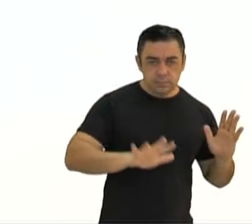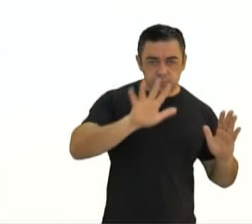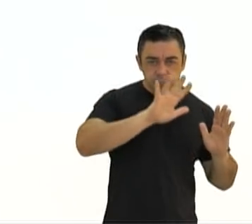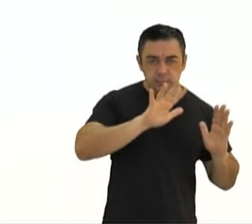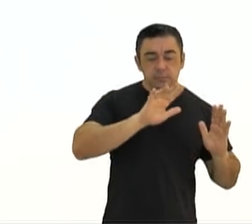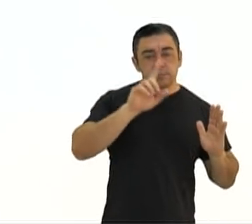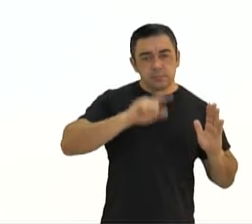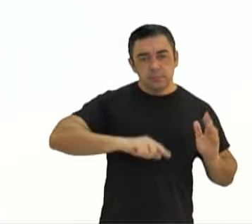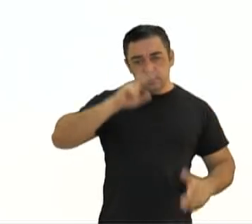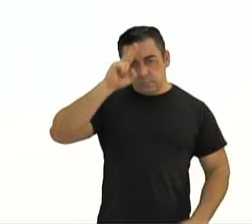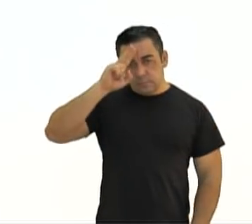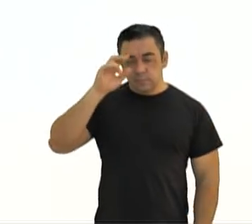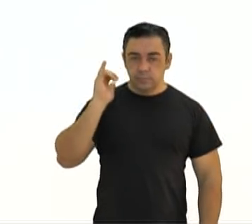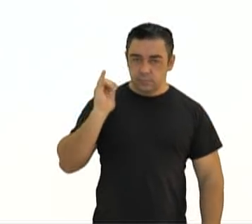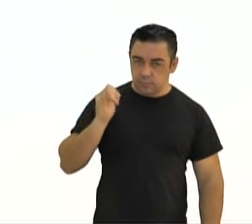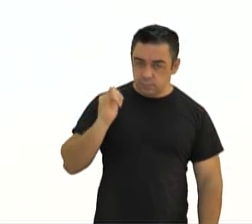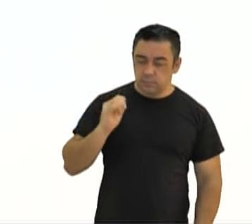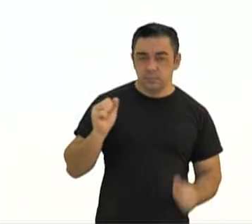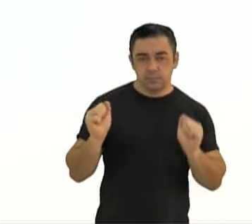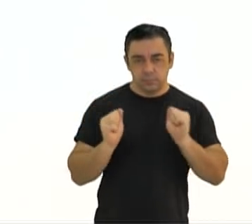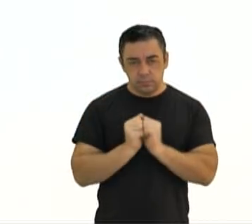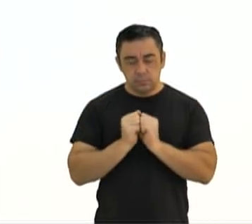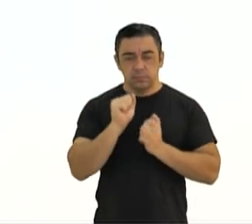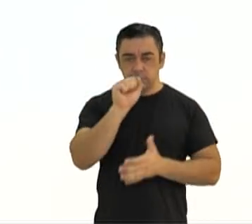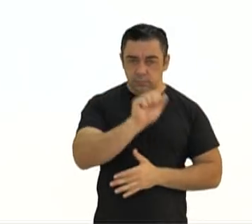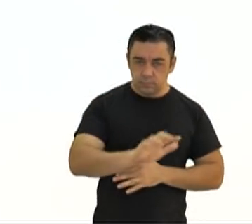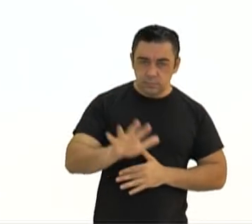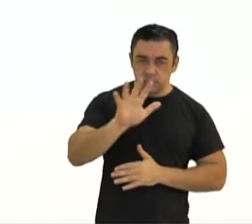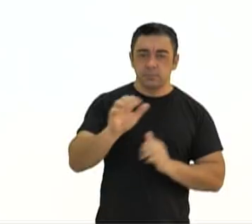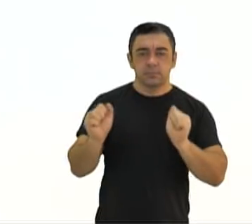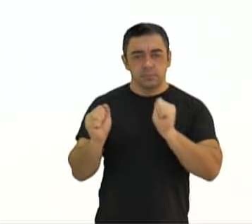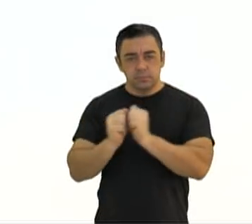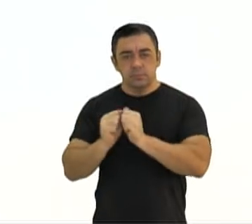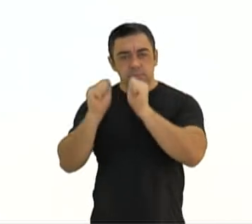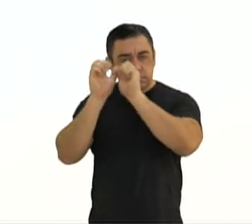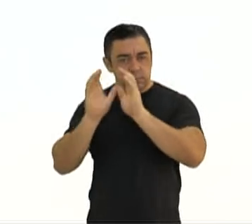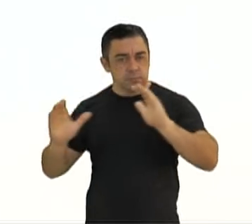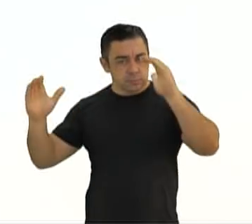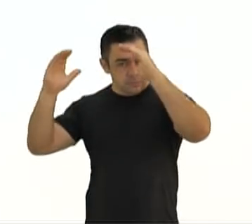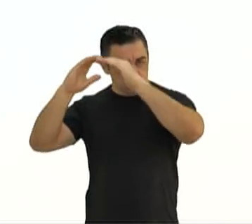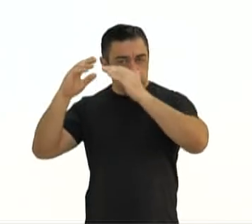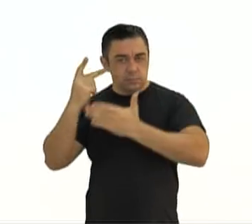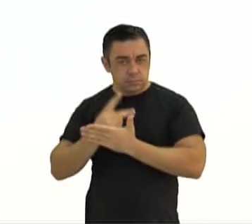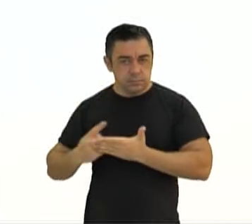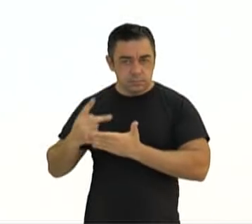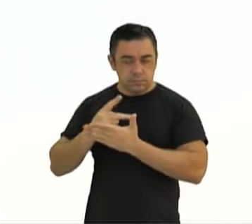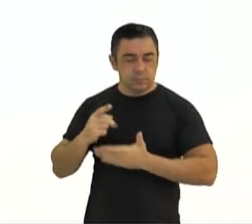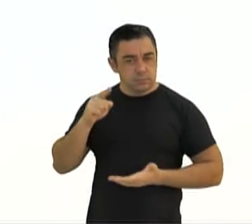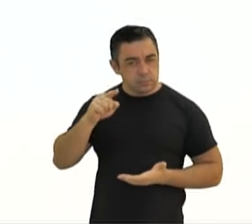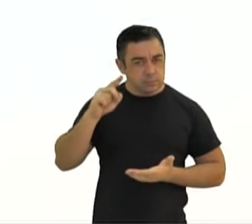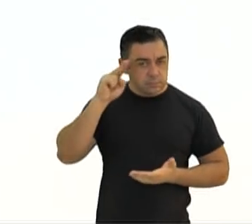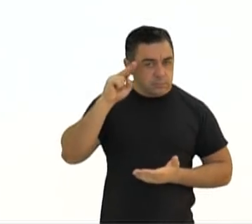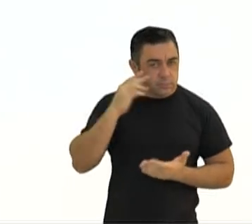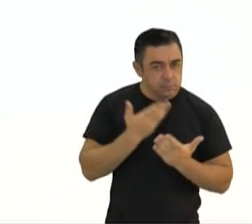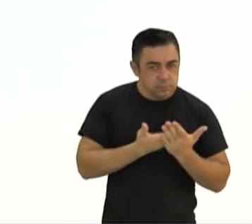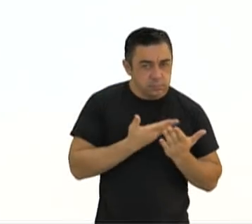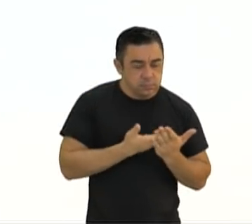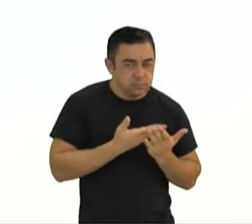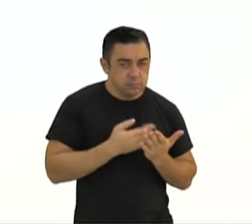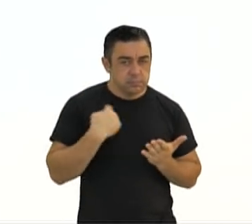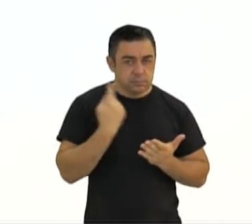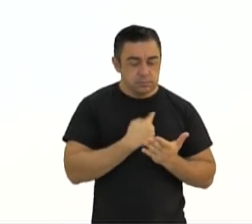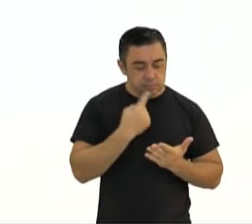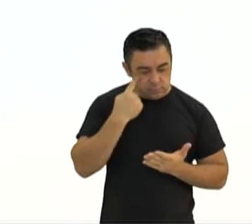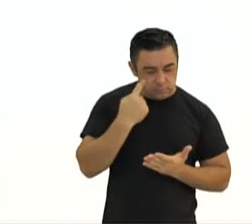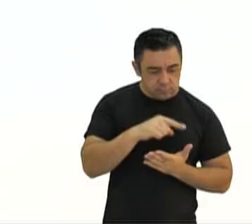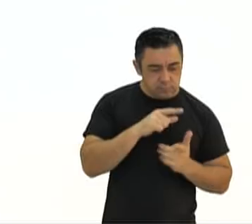seja, histórias narradas compostas por imagem e escrita. Você deve se lembrar que durante a aula, enquanto nós